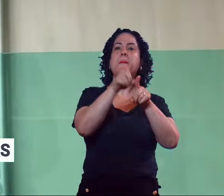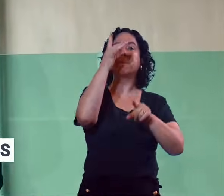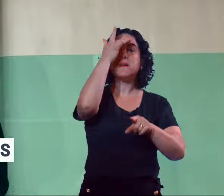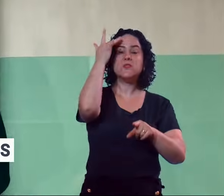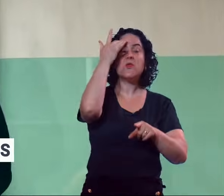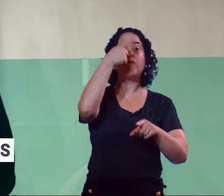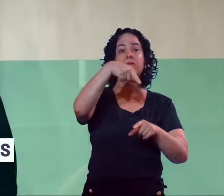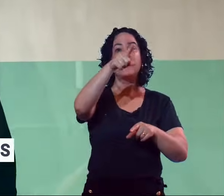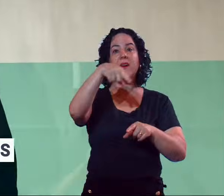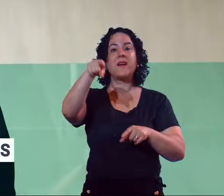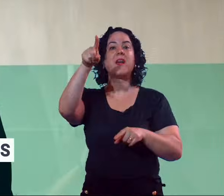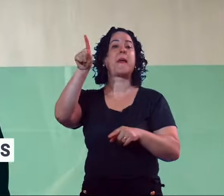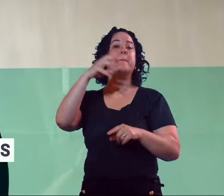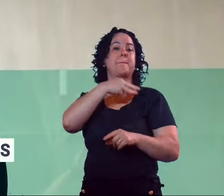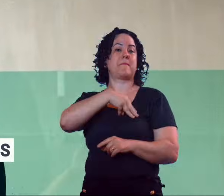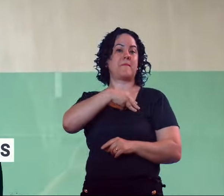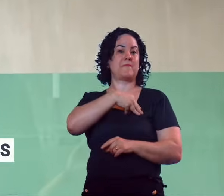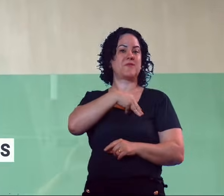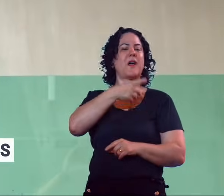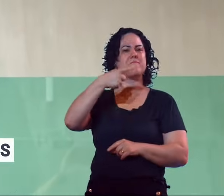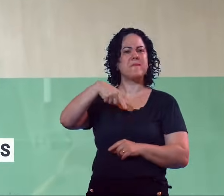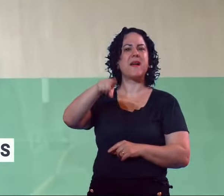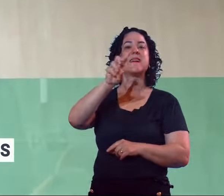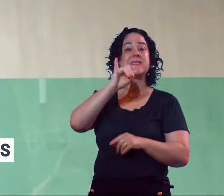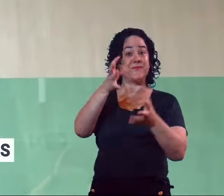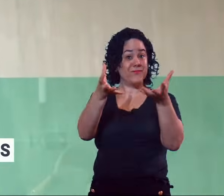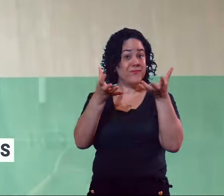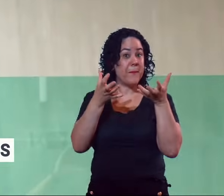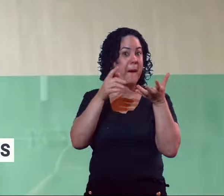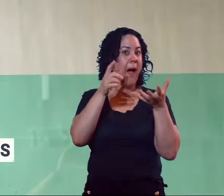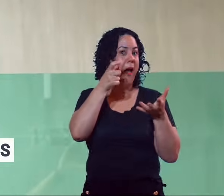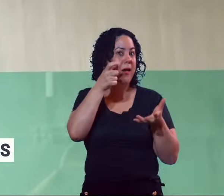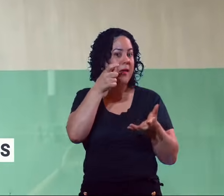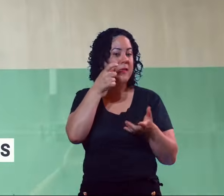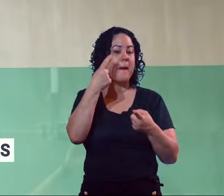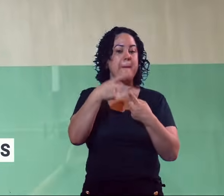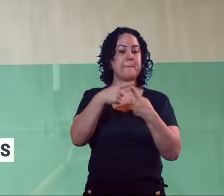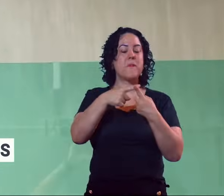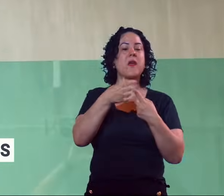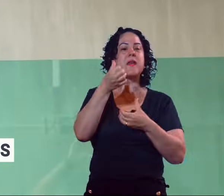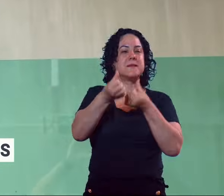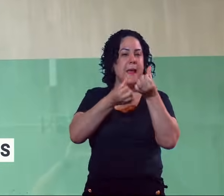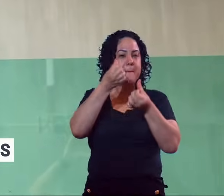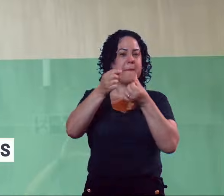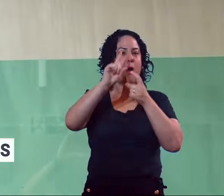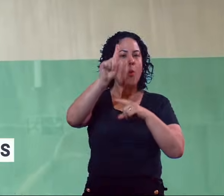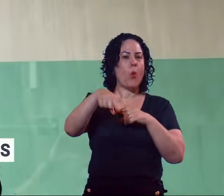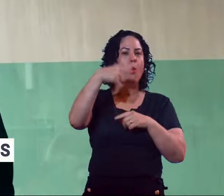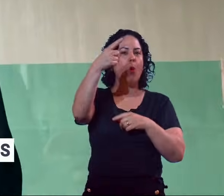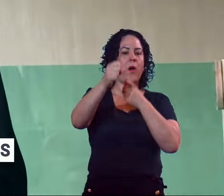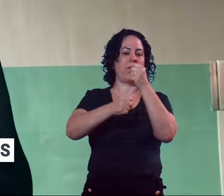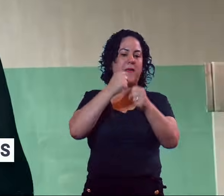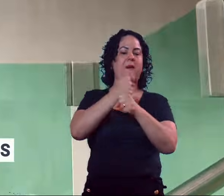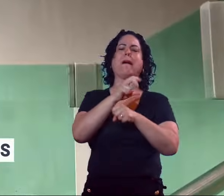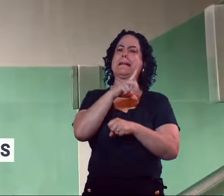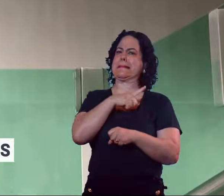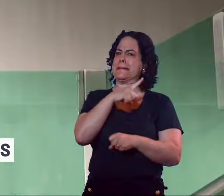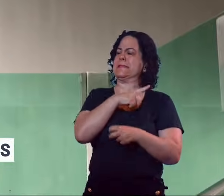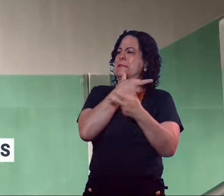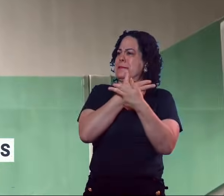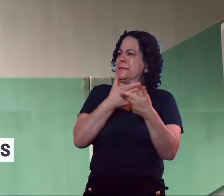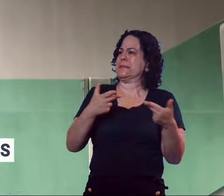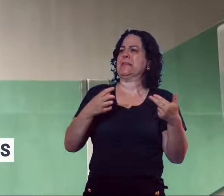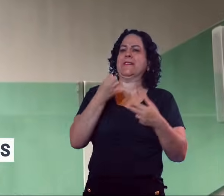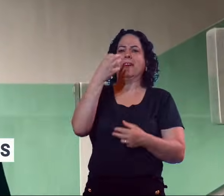da terra. E se o seu coração queima por isso, presta atenção, porque no próximo semestre do ano que vem vão ter muitas viagens missionárias. Tem